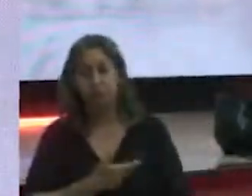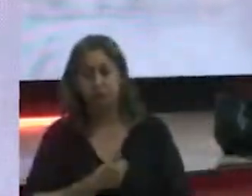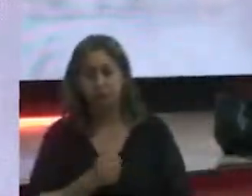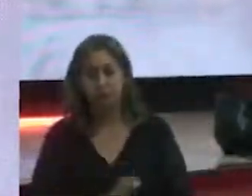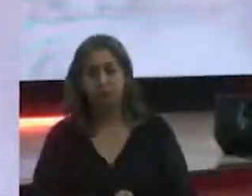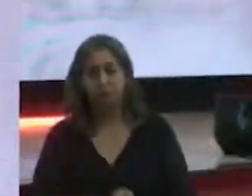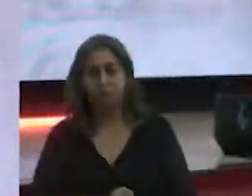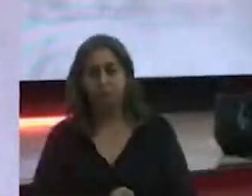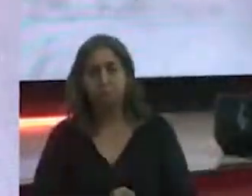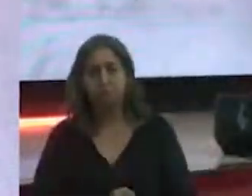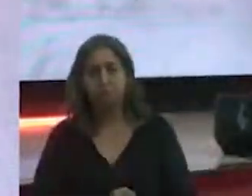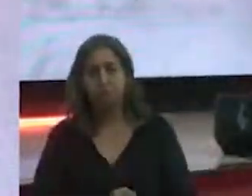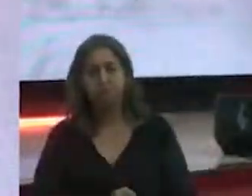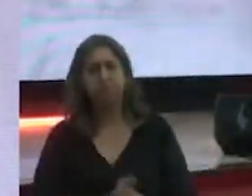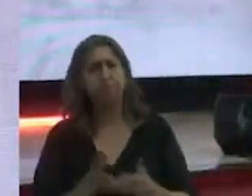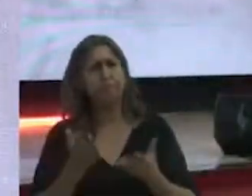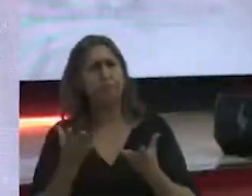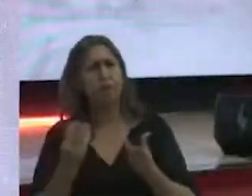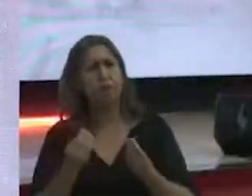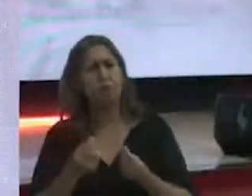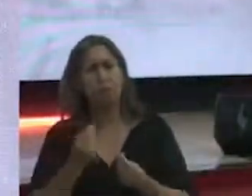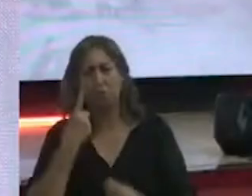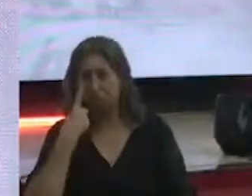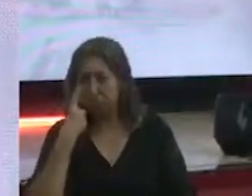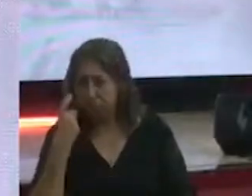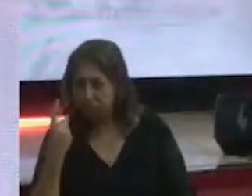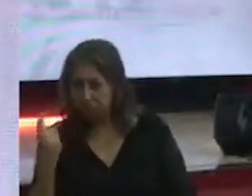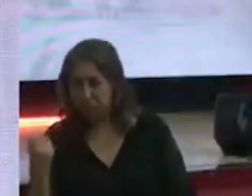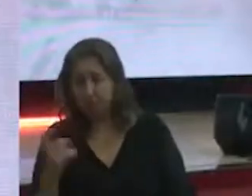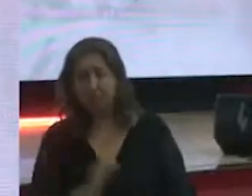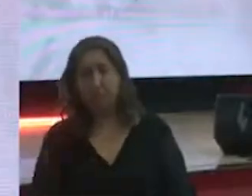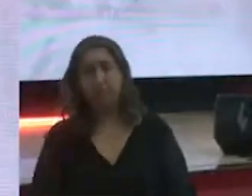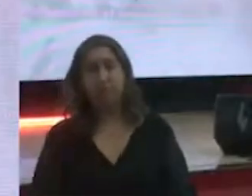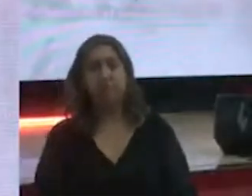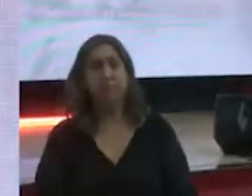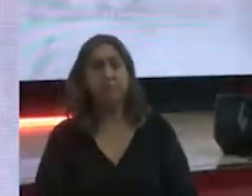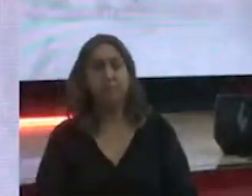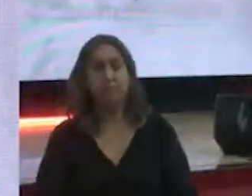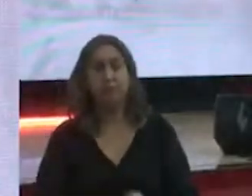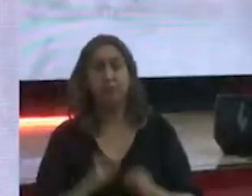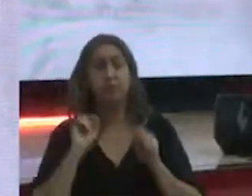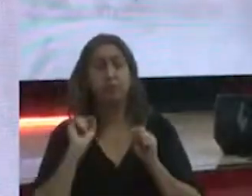queridos é muito interessante